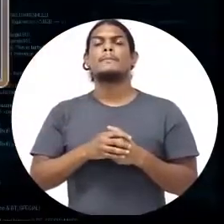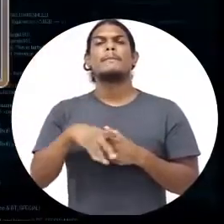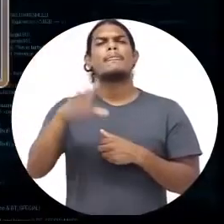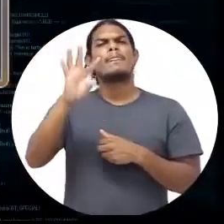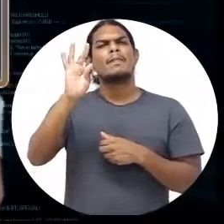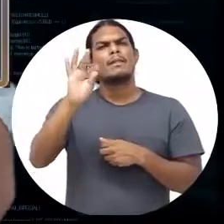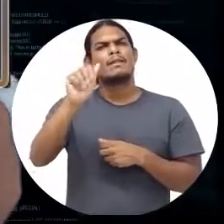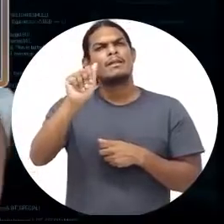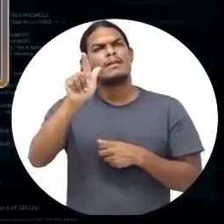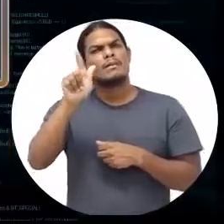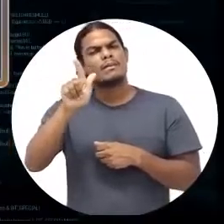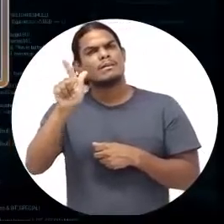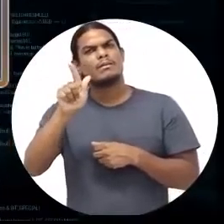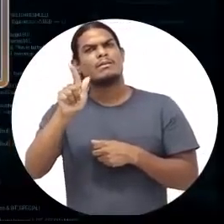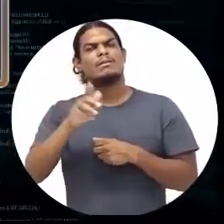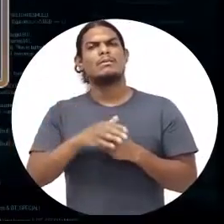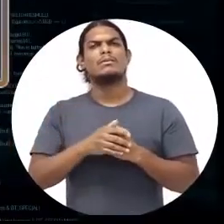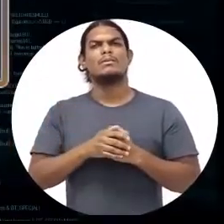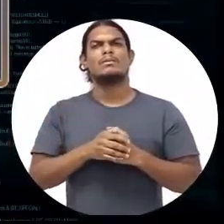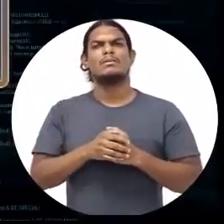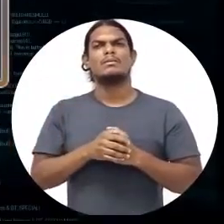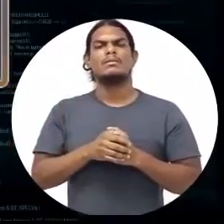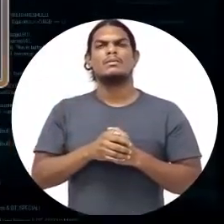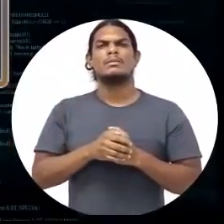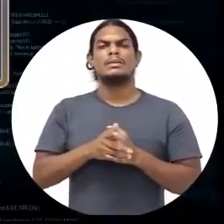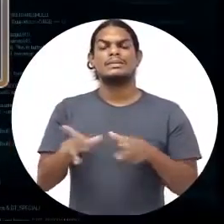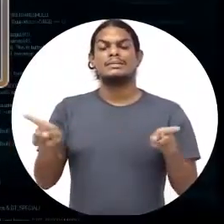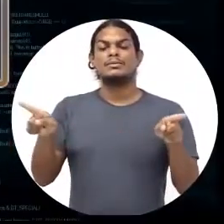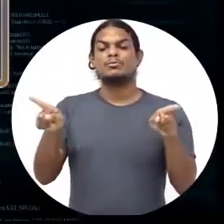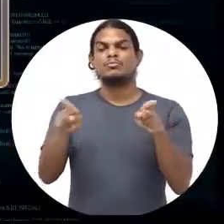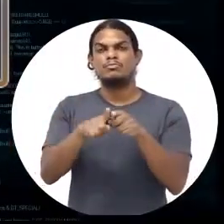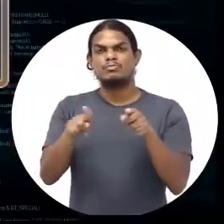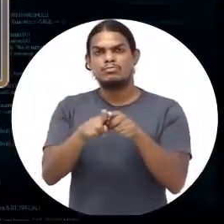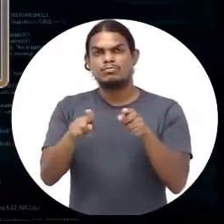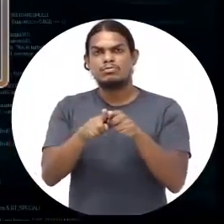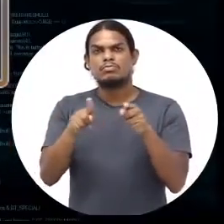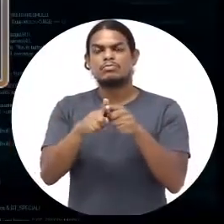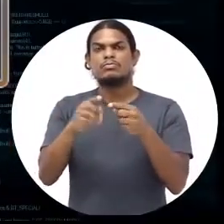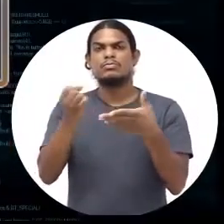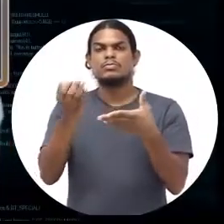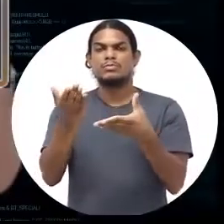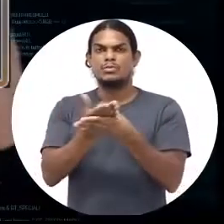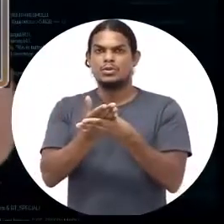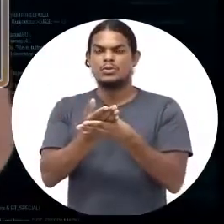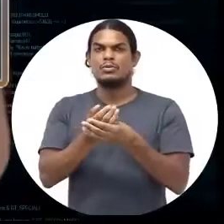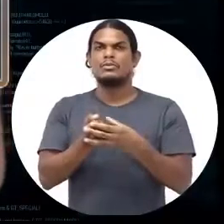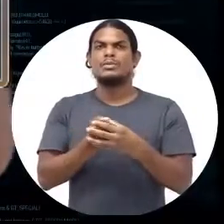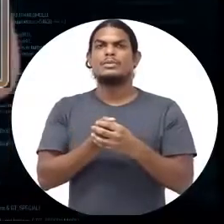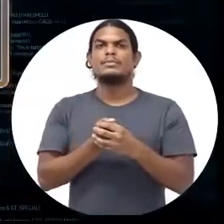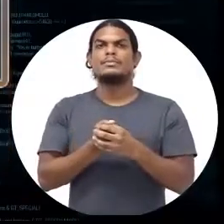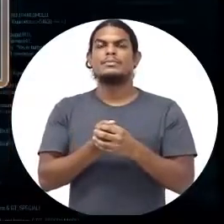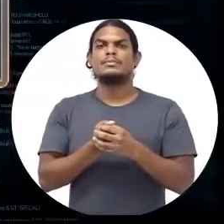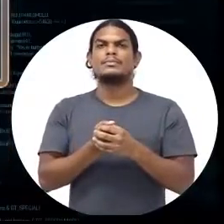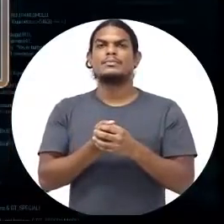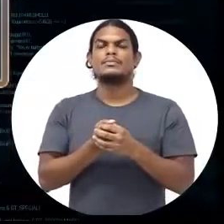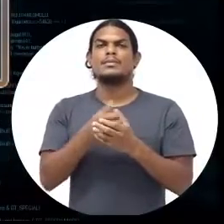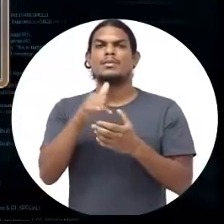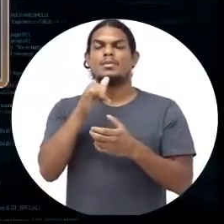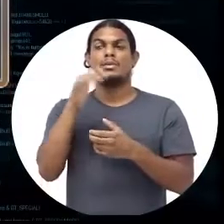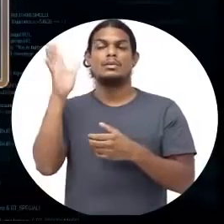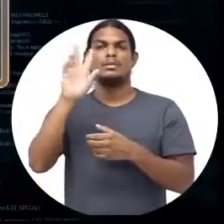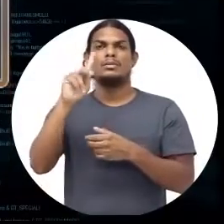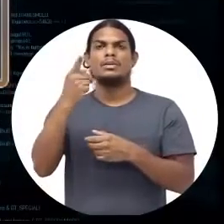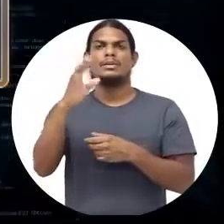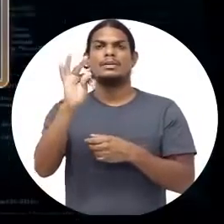elas compõem o documento, elas contextualizam. No caso da tag HTML, ela vai definir